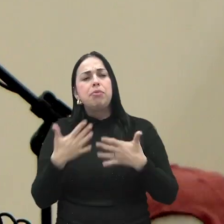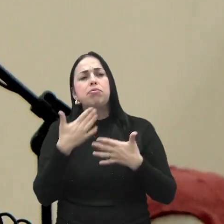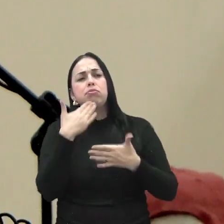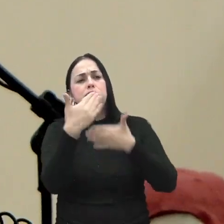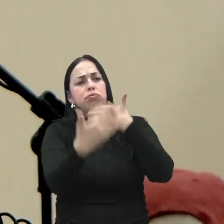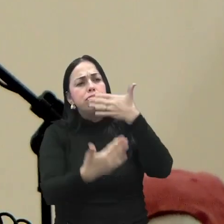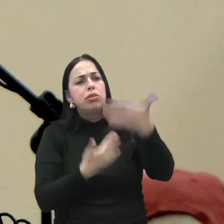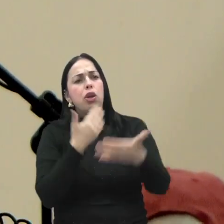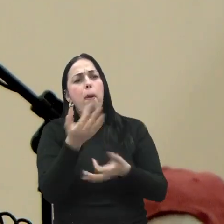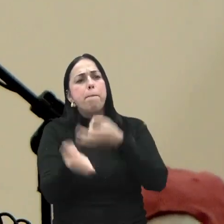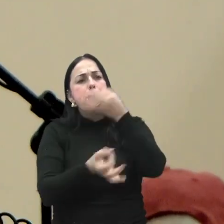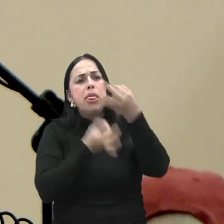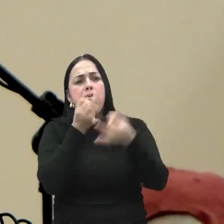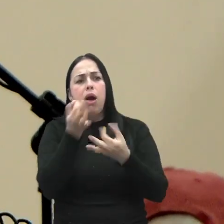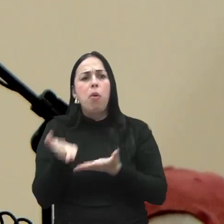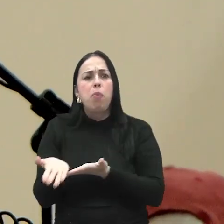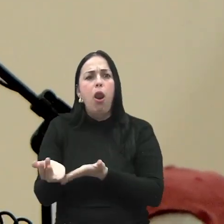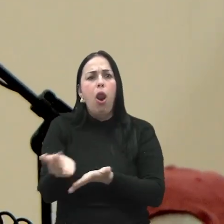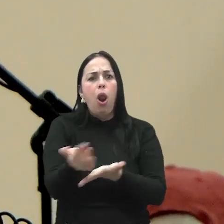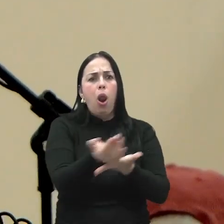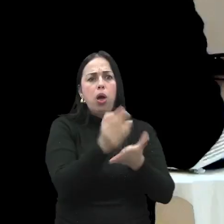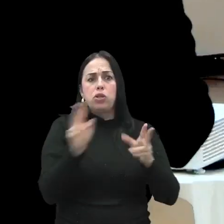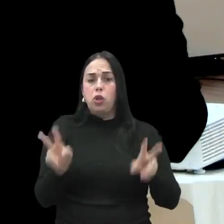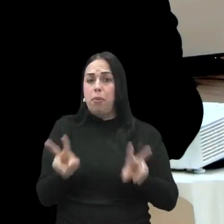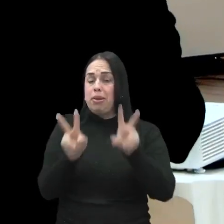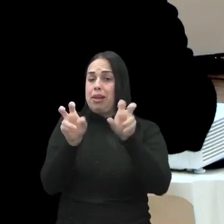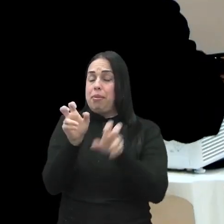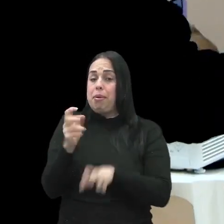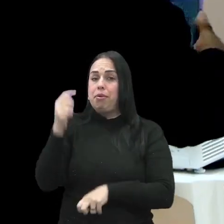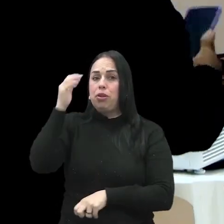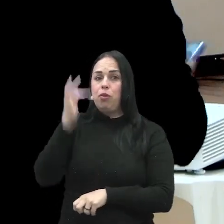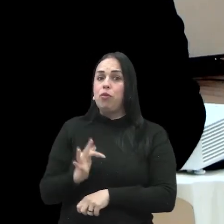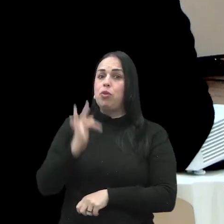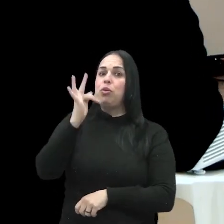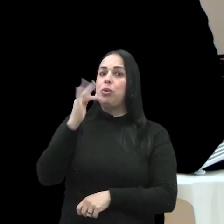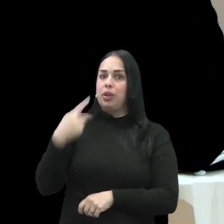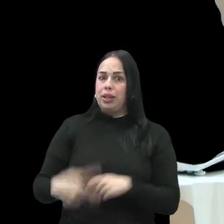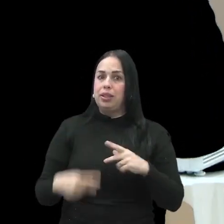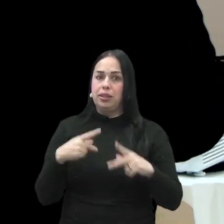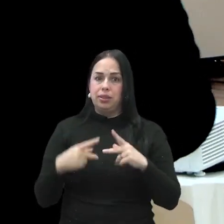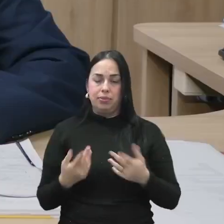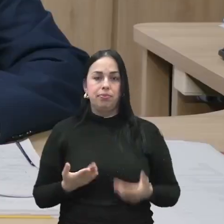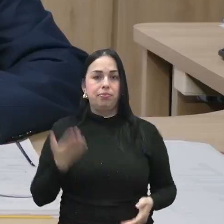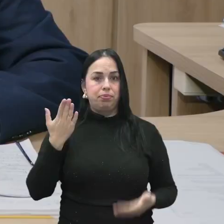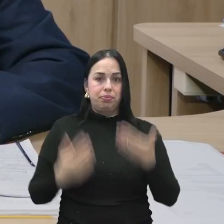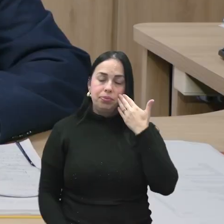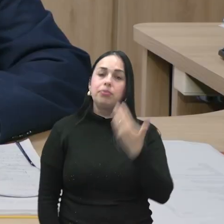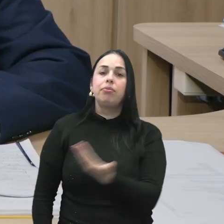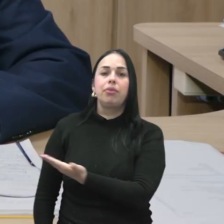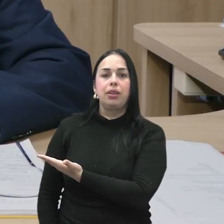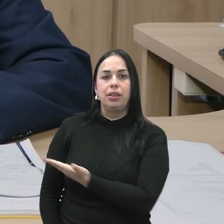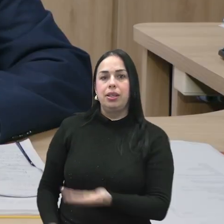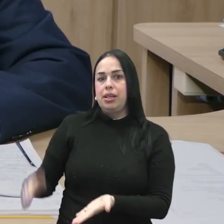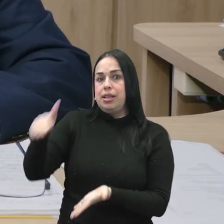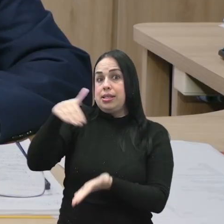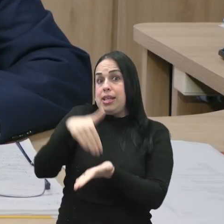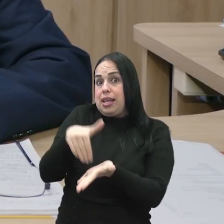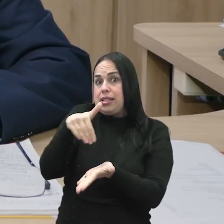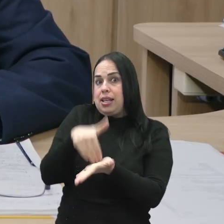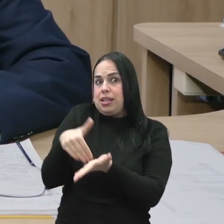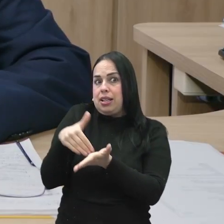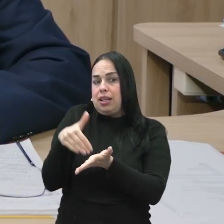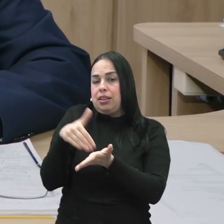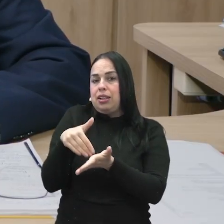justamente para ouvir o que a população tem a dizer sobre o futuro de São José. De acordo com o secretário